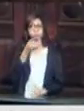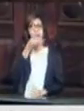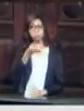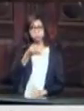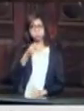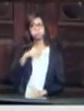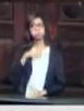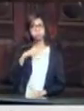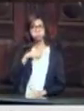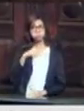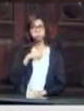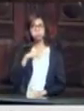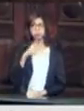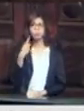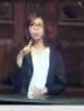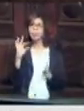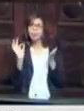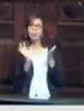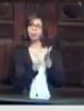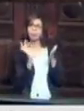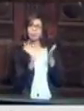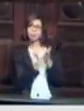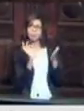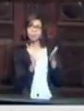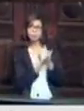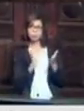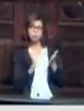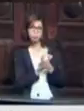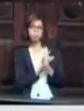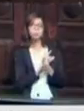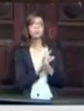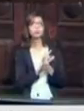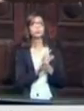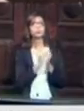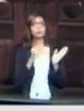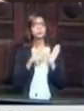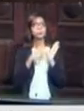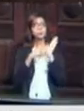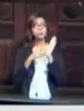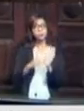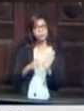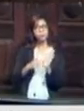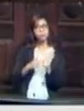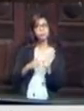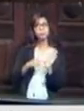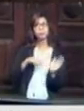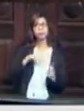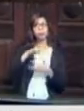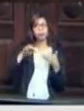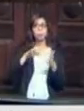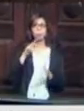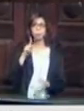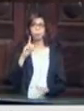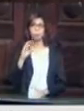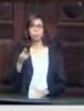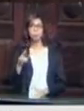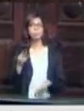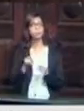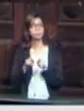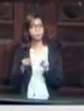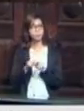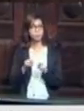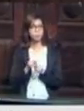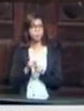que fosse coletada assinaturas e apresentado também um PDL no mesmo sentido do